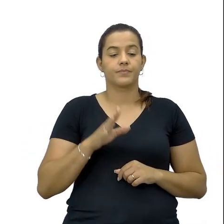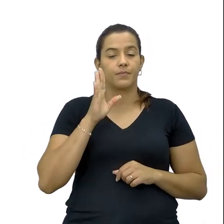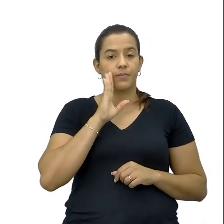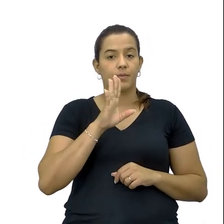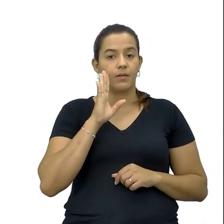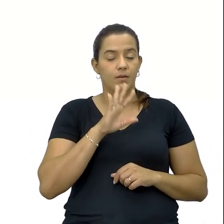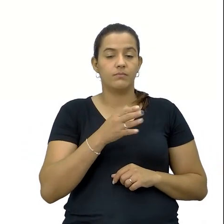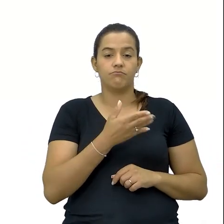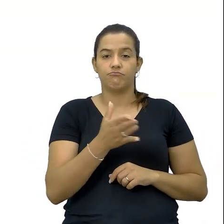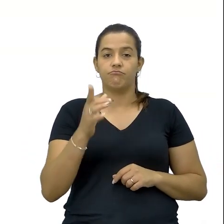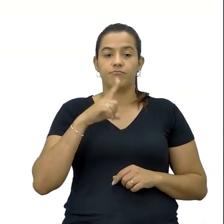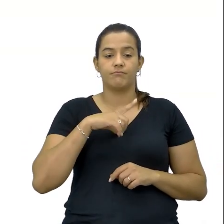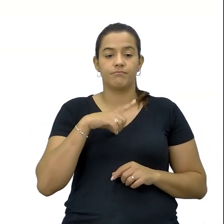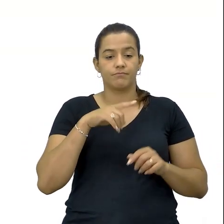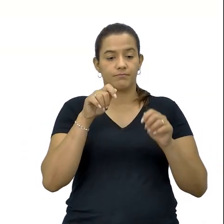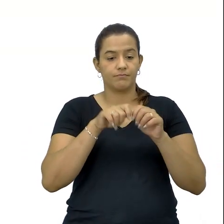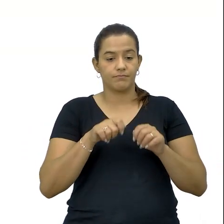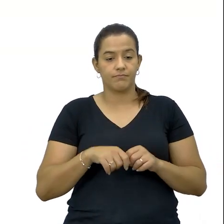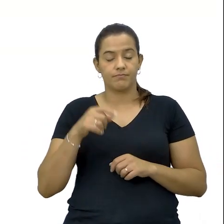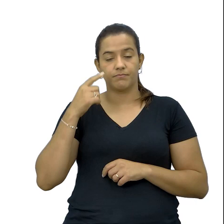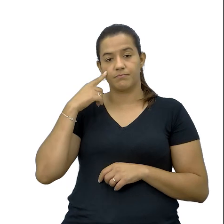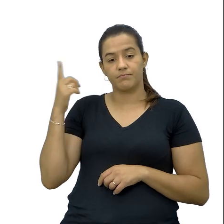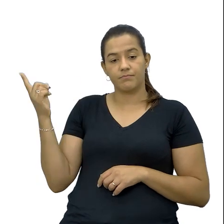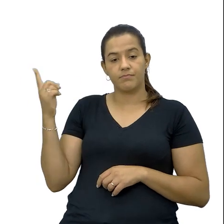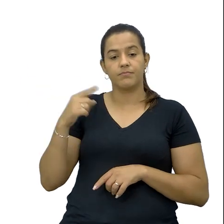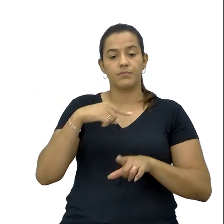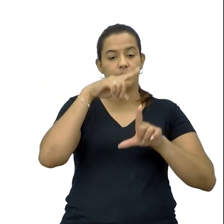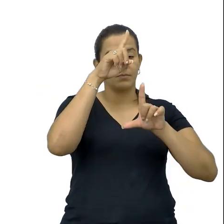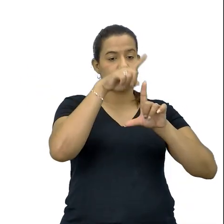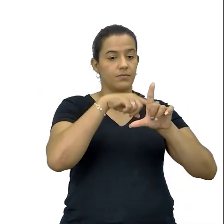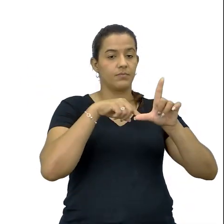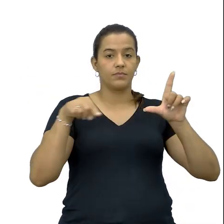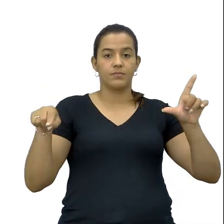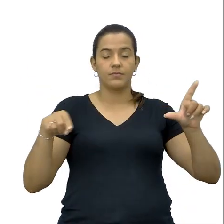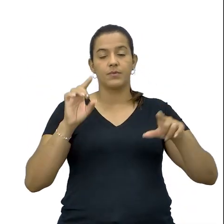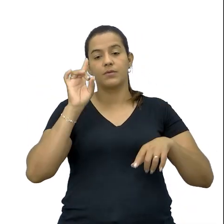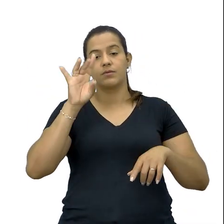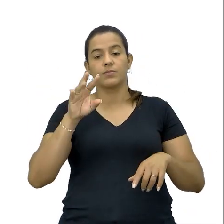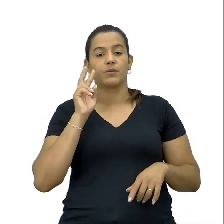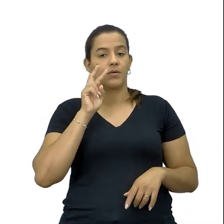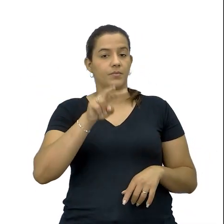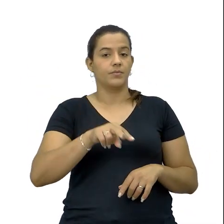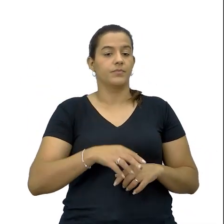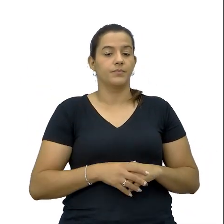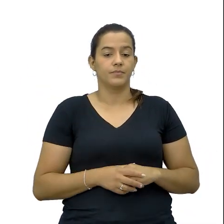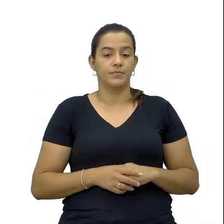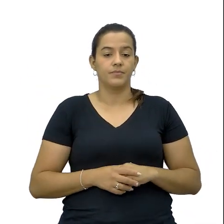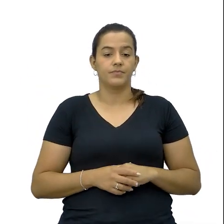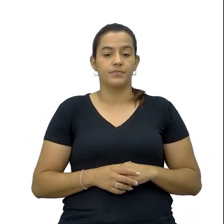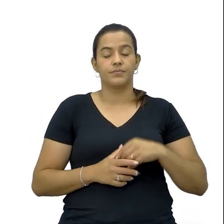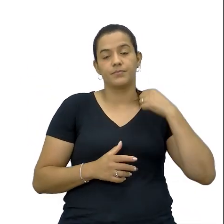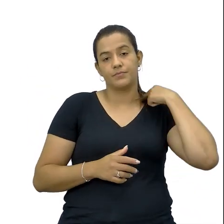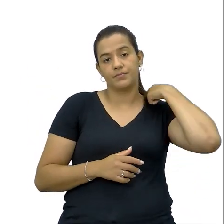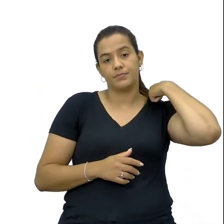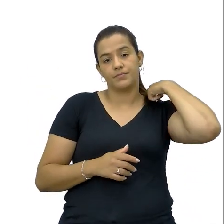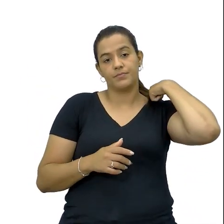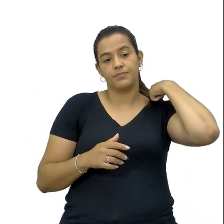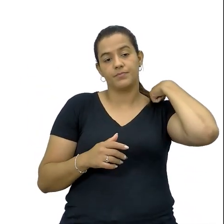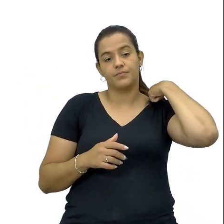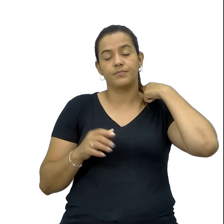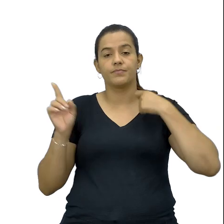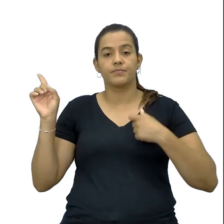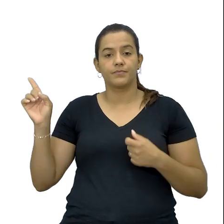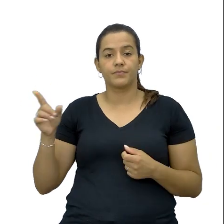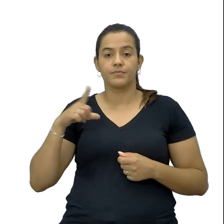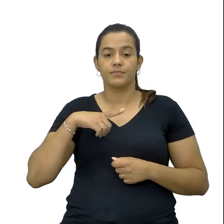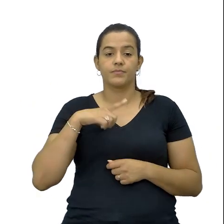isso, quando a gente faz esse movimento, olhando para a atividade. Então, aqui, eu busquei aqui para um exemplo,